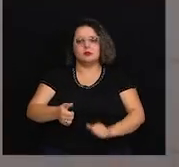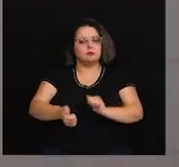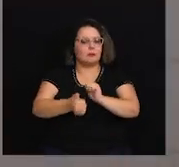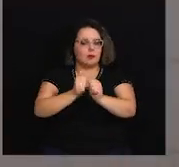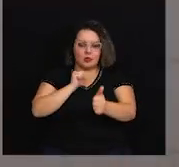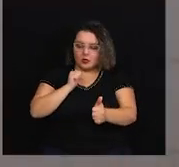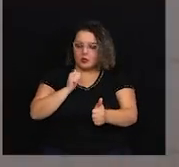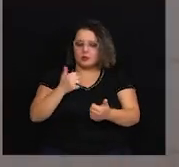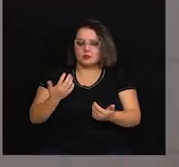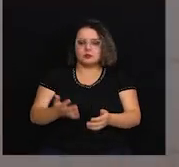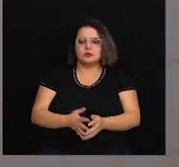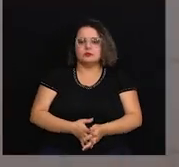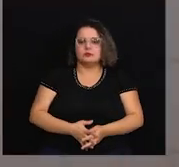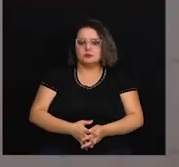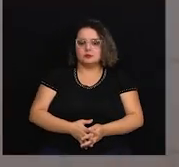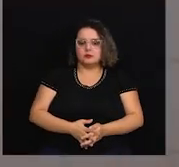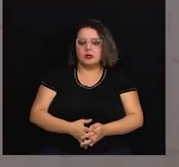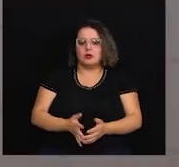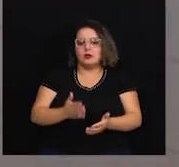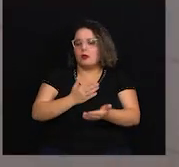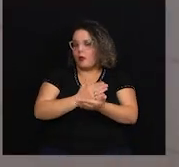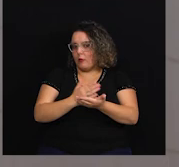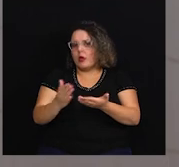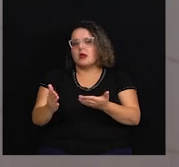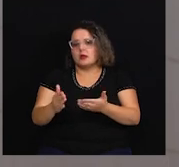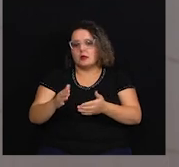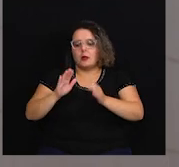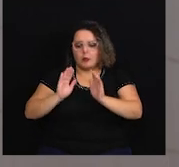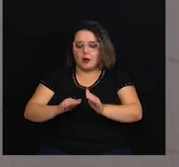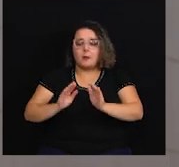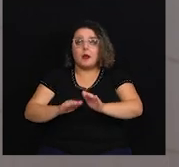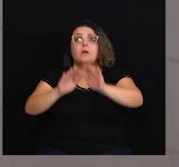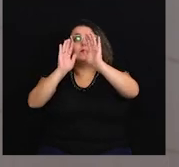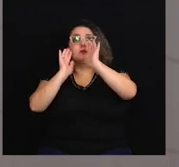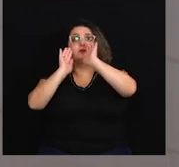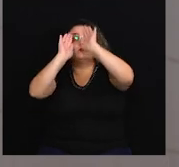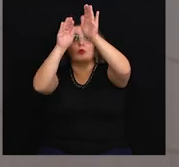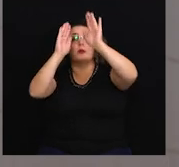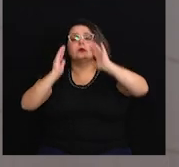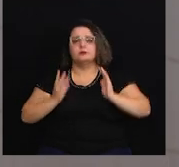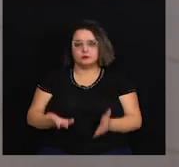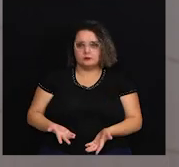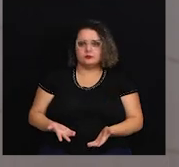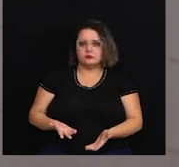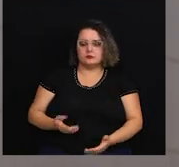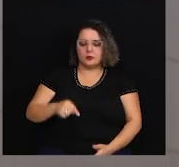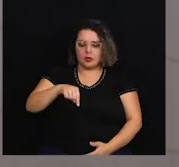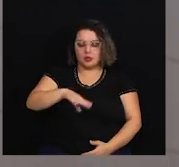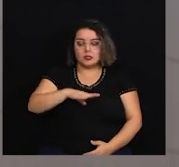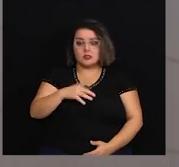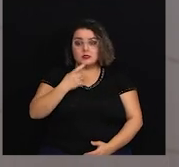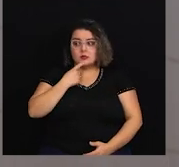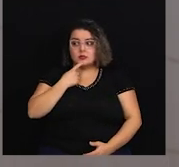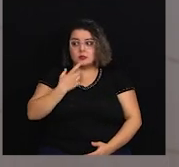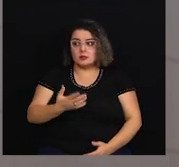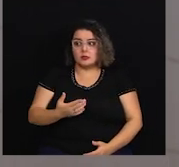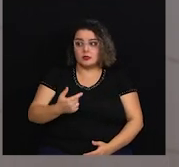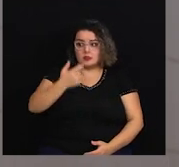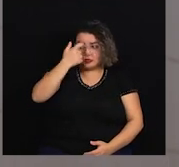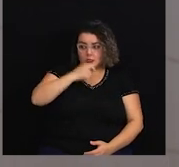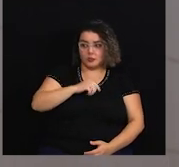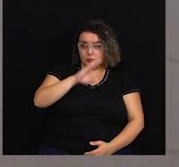e comecei pelo basquete Círculo Militar de Campinas som dos